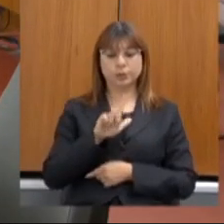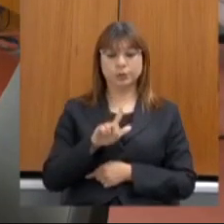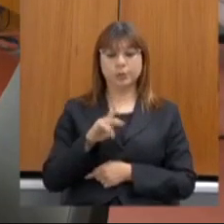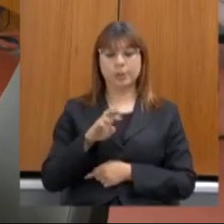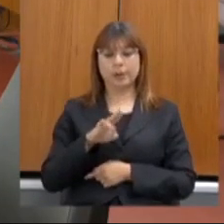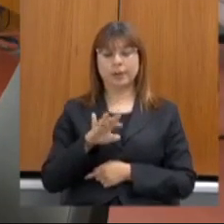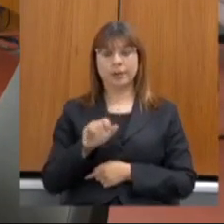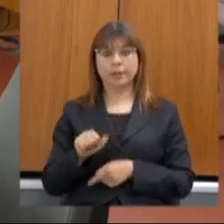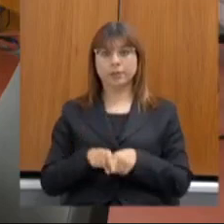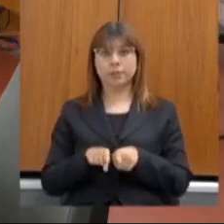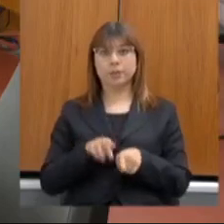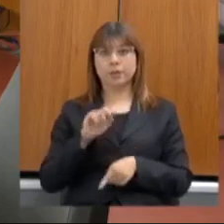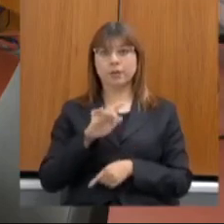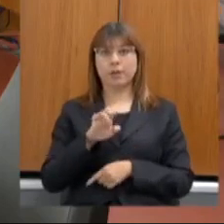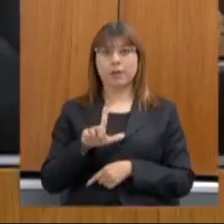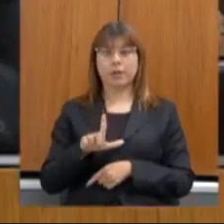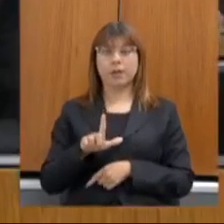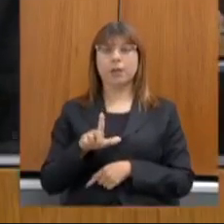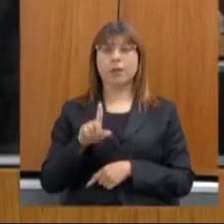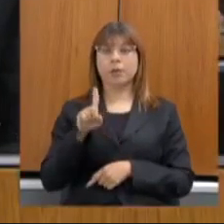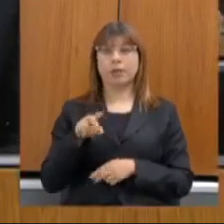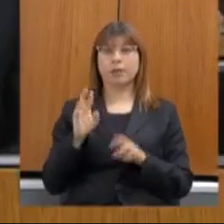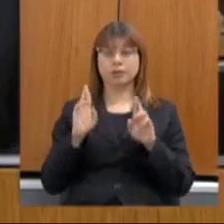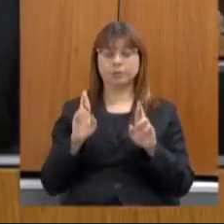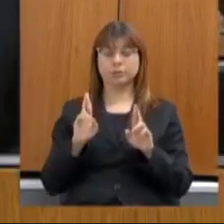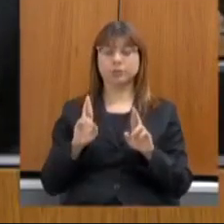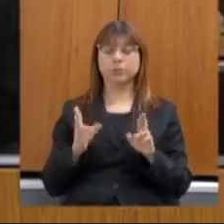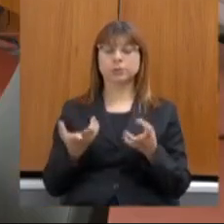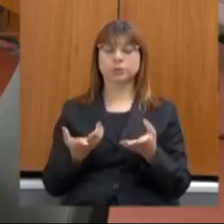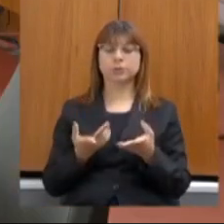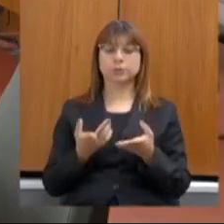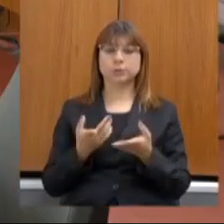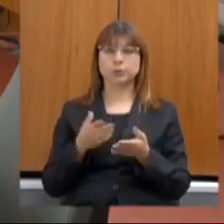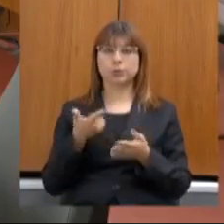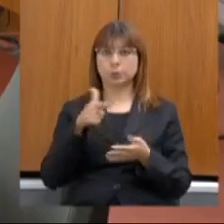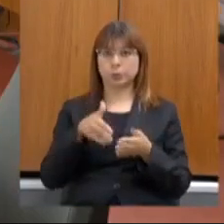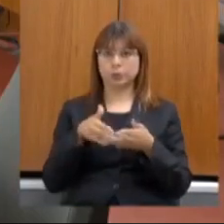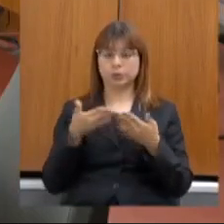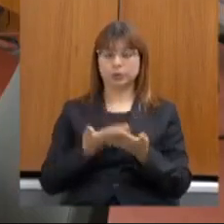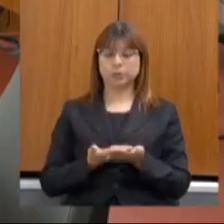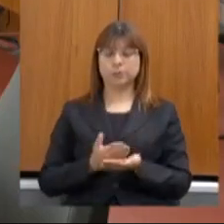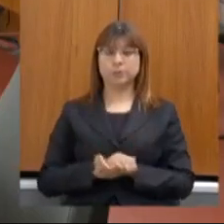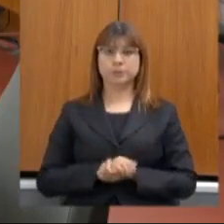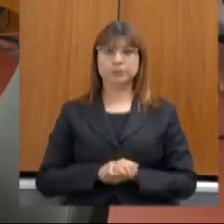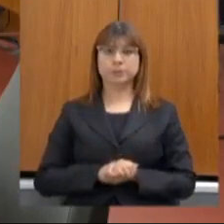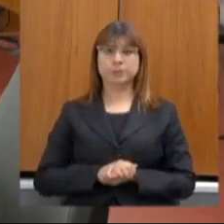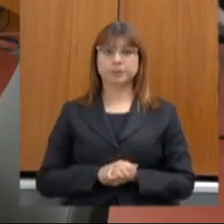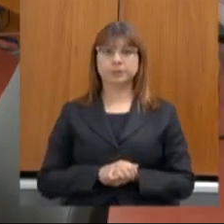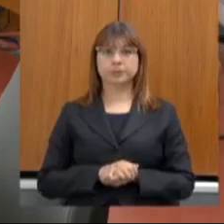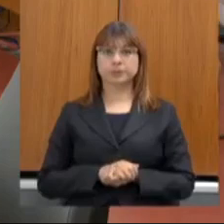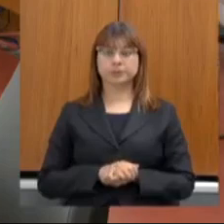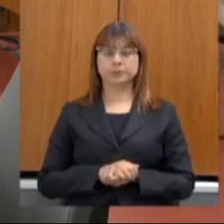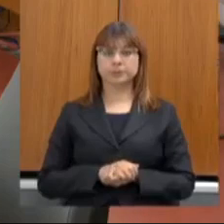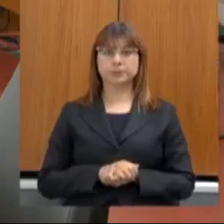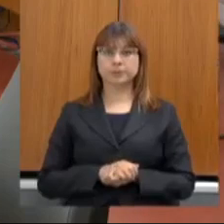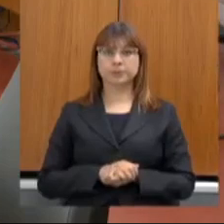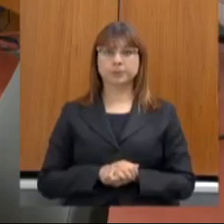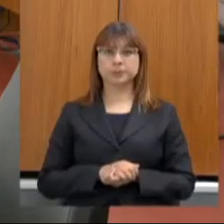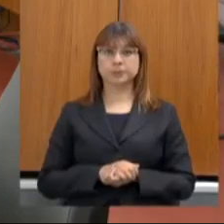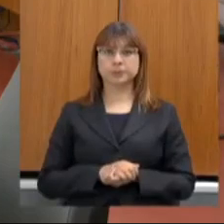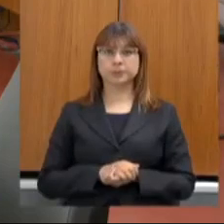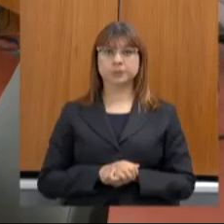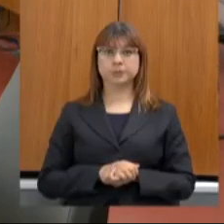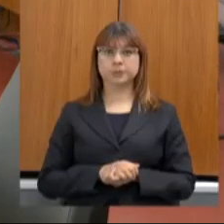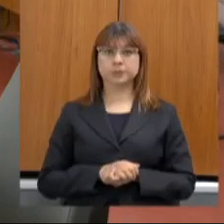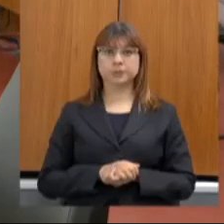E também o deputado Rafael Martins São autores do próximo requerimento e em todos ela já foi